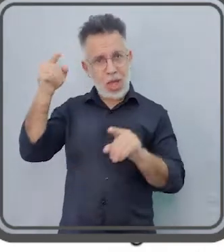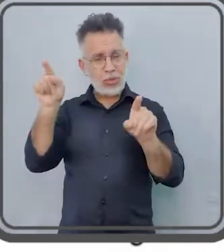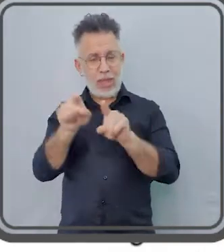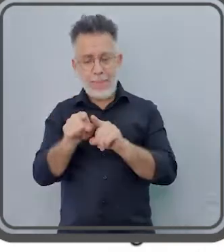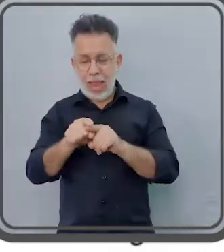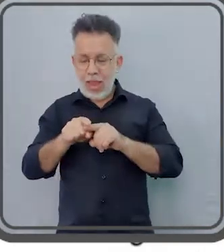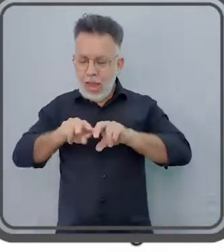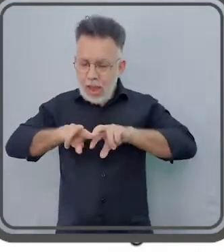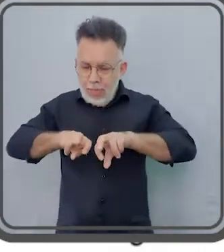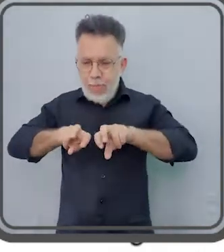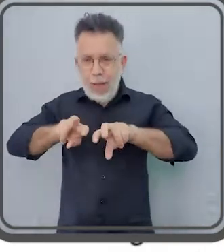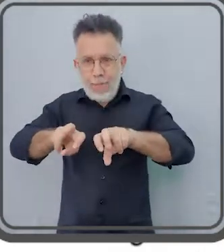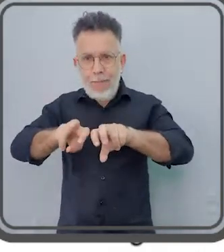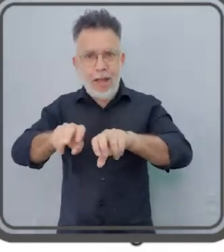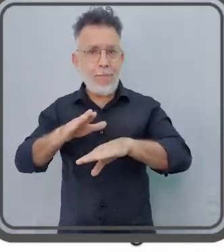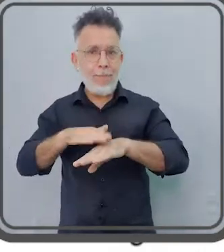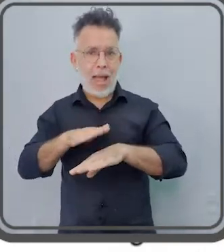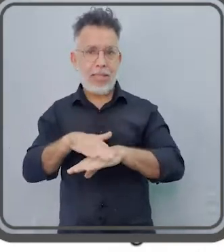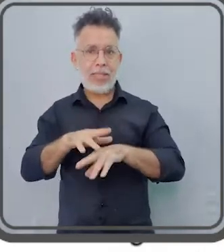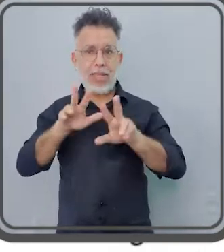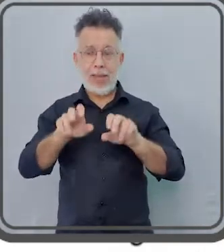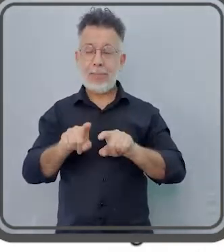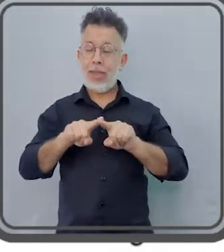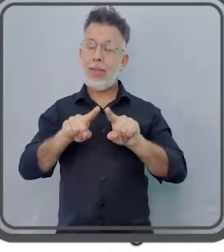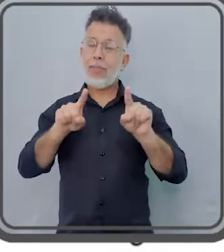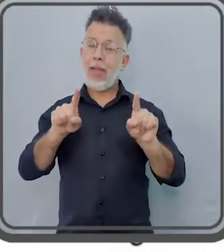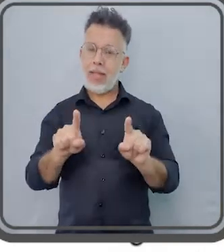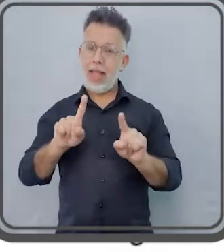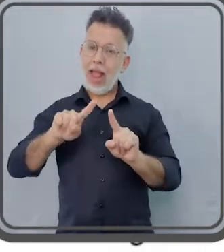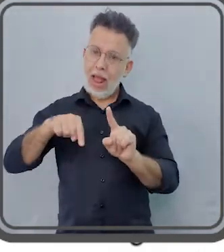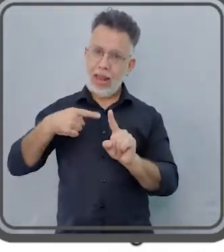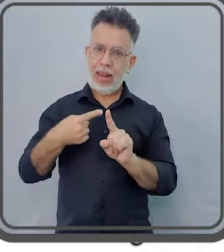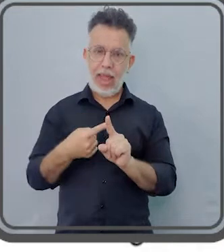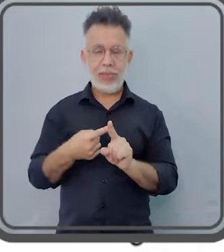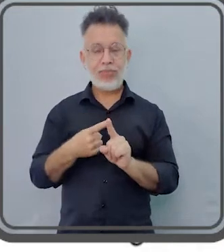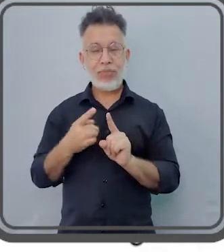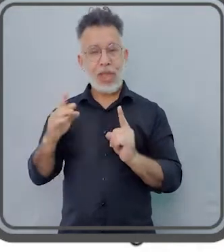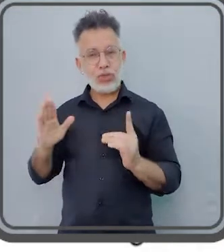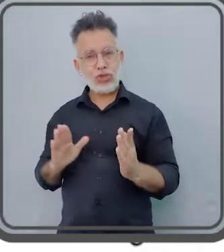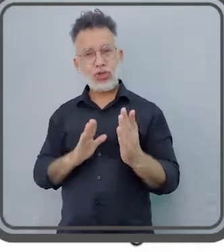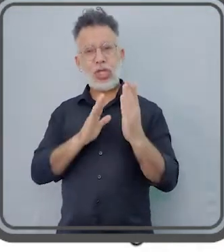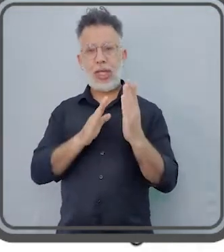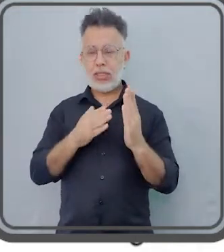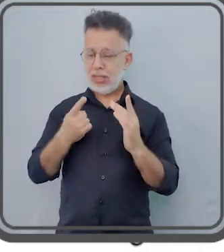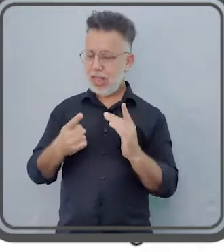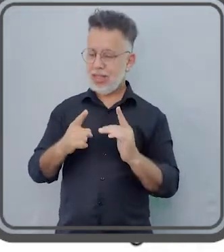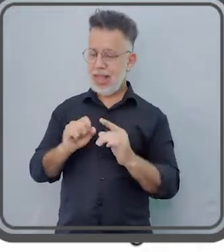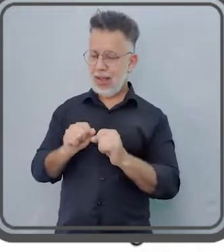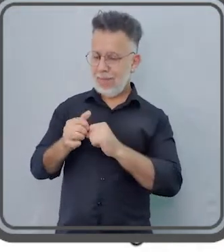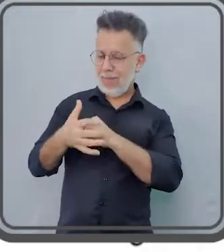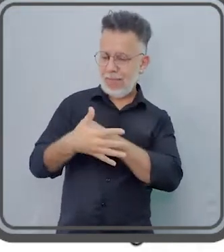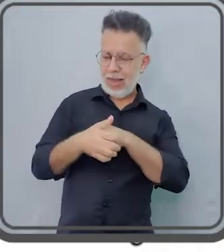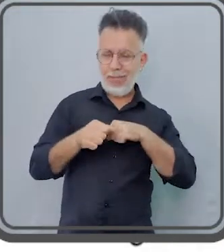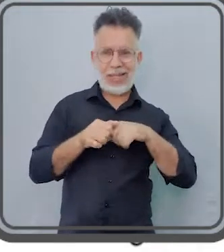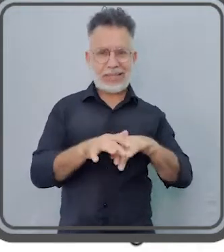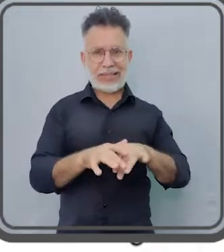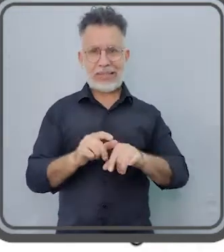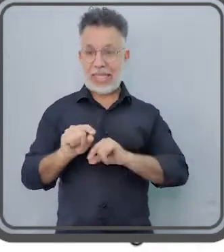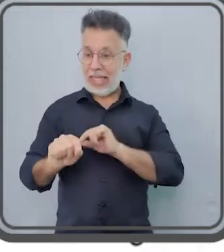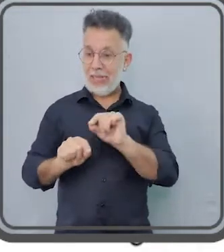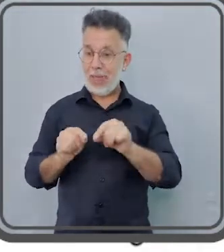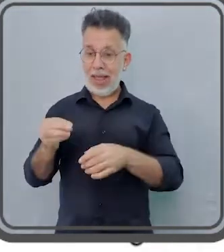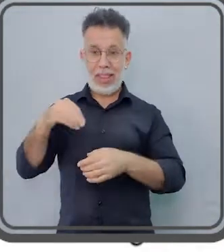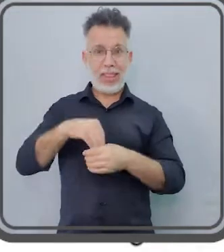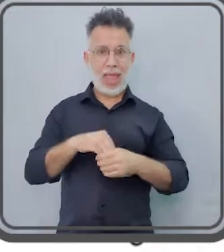agora. Em contrapartida, diante dessa pandemia, desse momento dentro de casa, né, uma empresa que